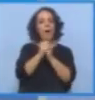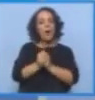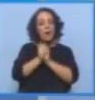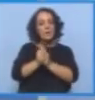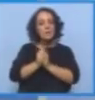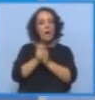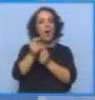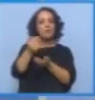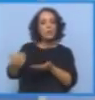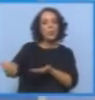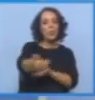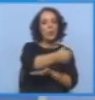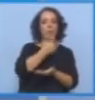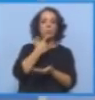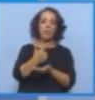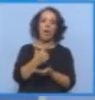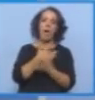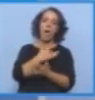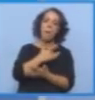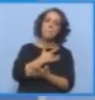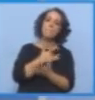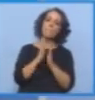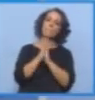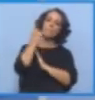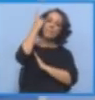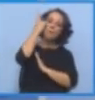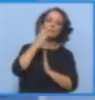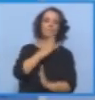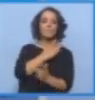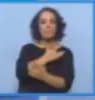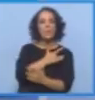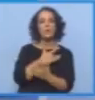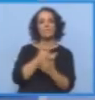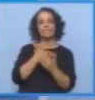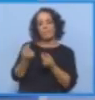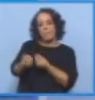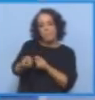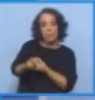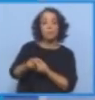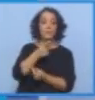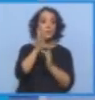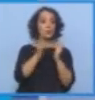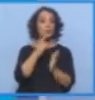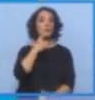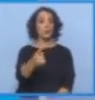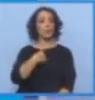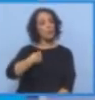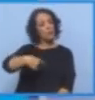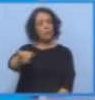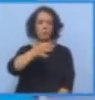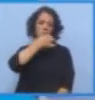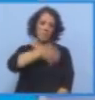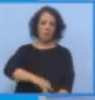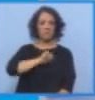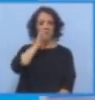da importância do amor a Deus e amor ao próximo. É muito nesta perspectiva. Jesus diz que se vai entregar aos homens e hoje em